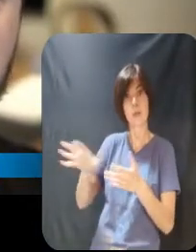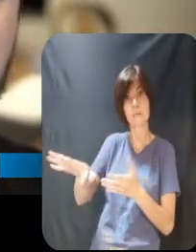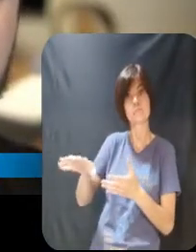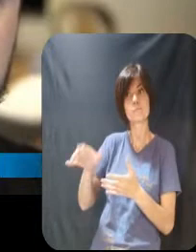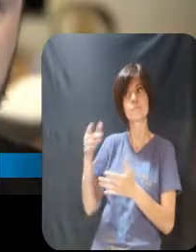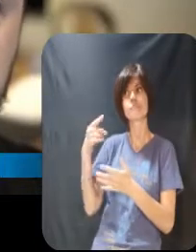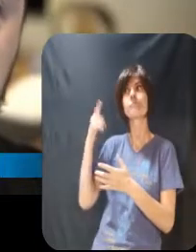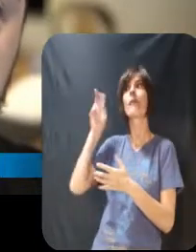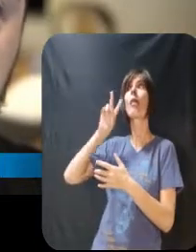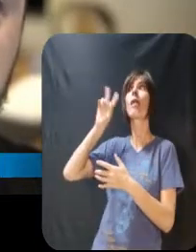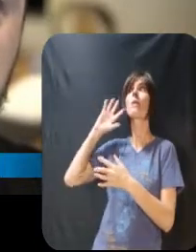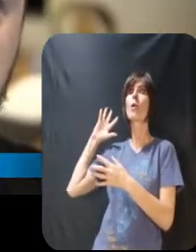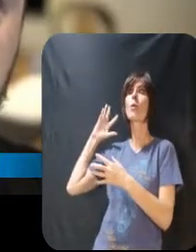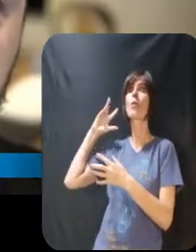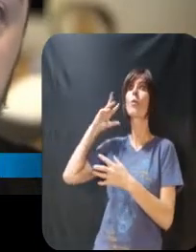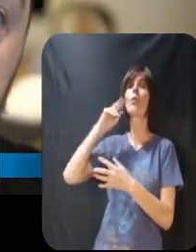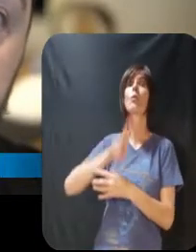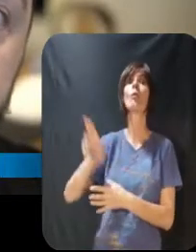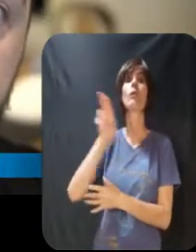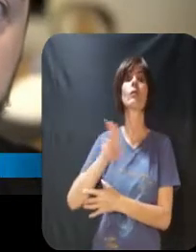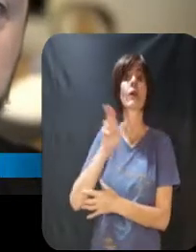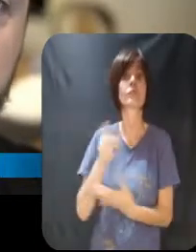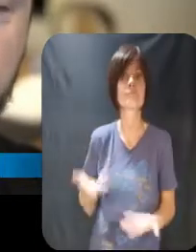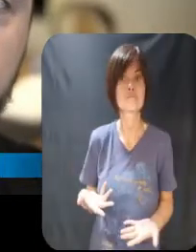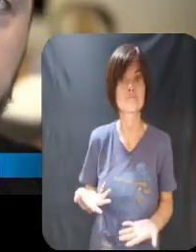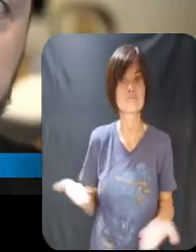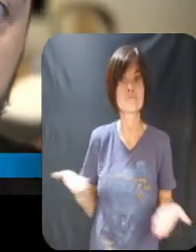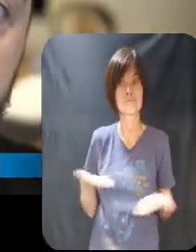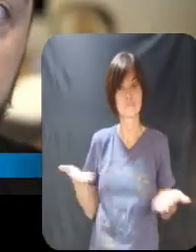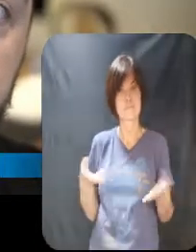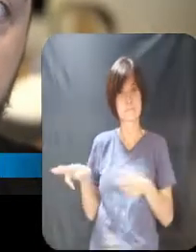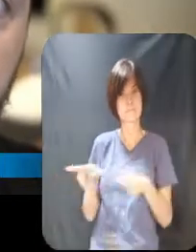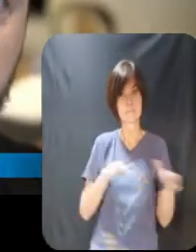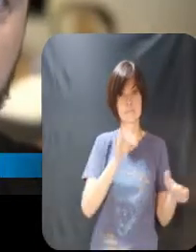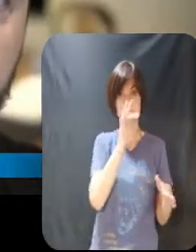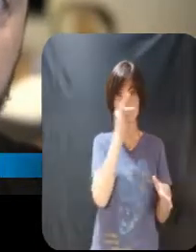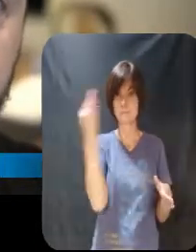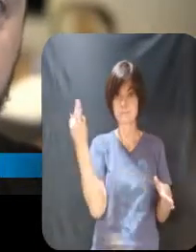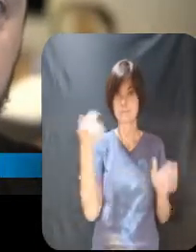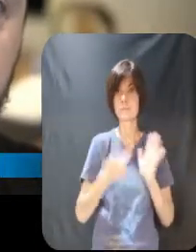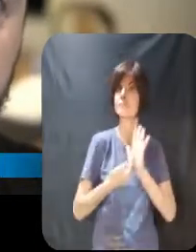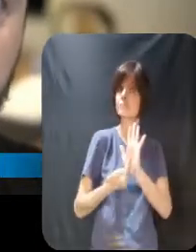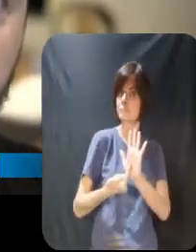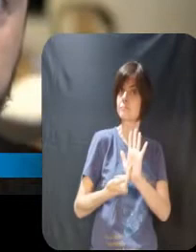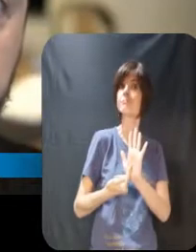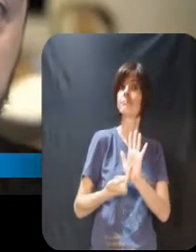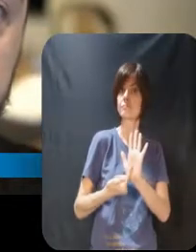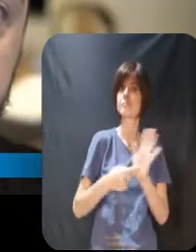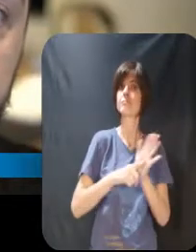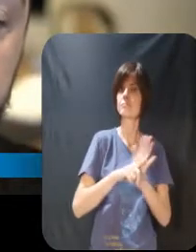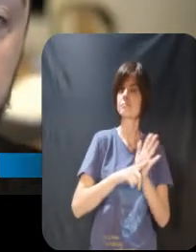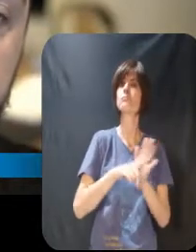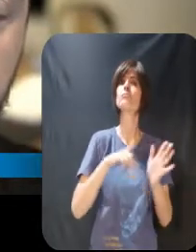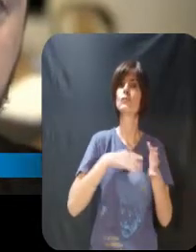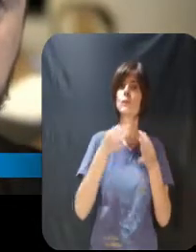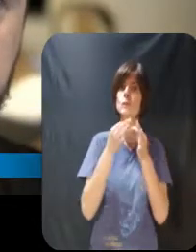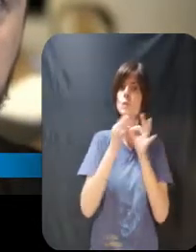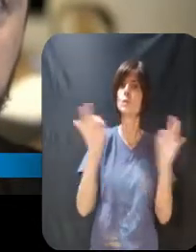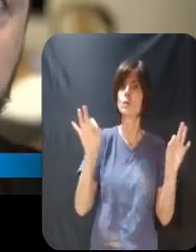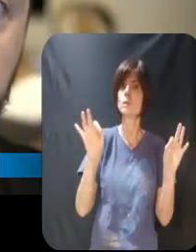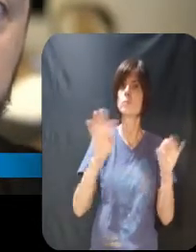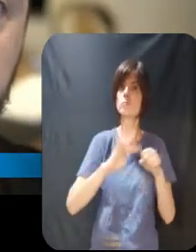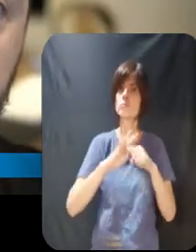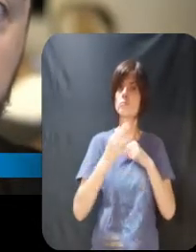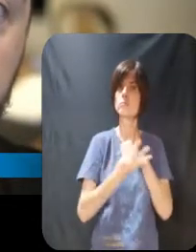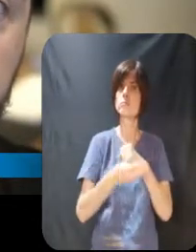laboratório francês anunciou resultados promissores de que eles tinham curado pessoas do coronavírus com esses 2 remédios,